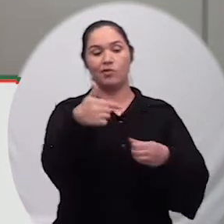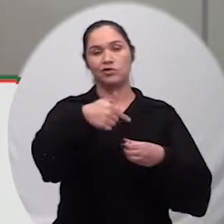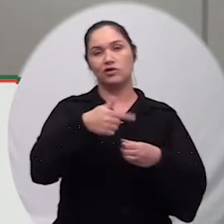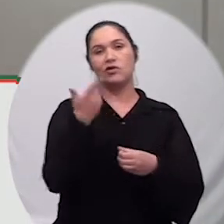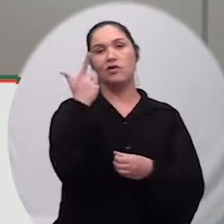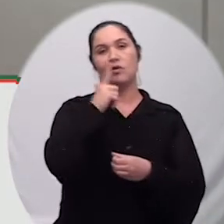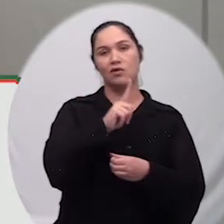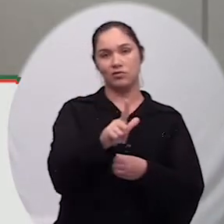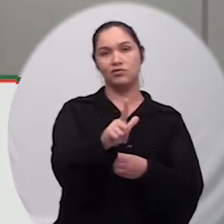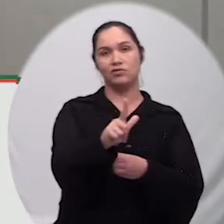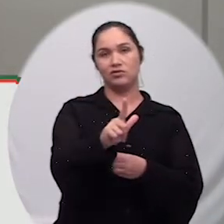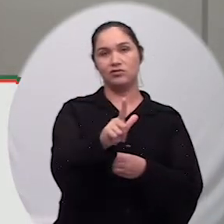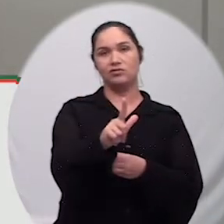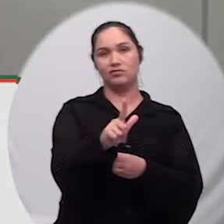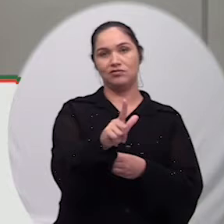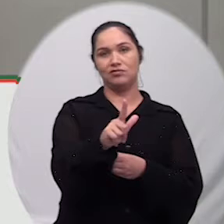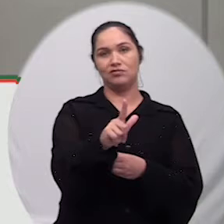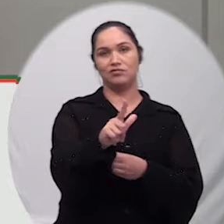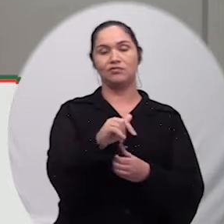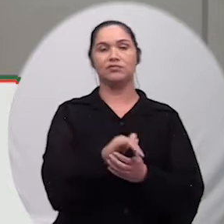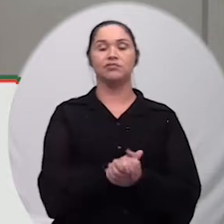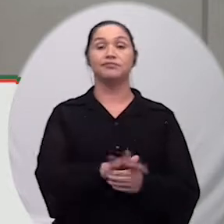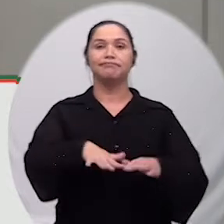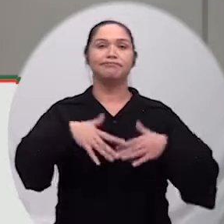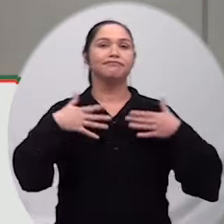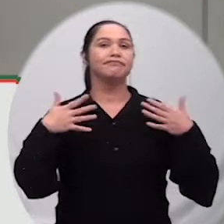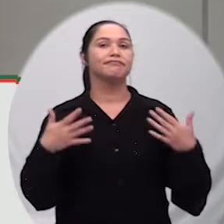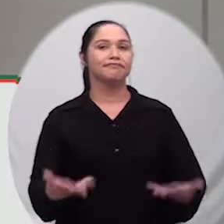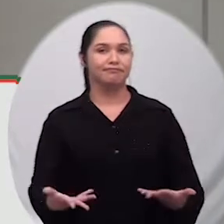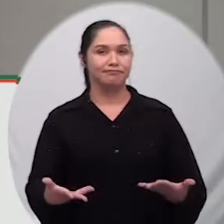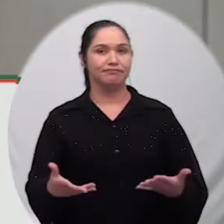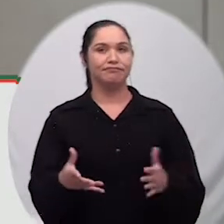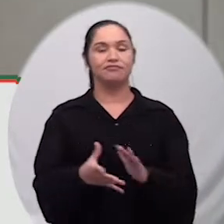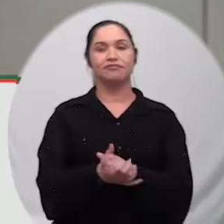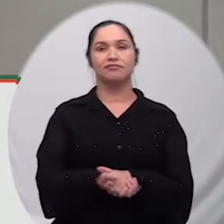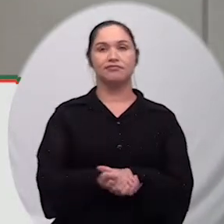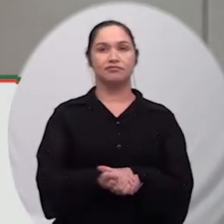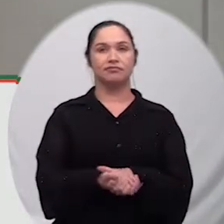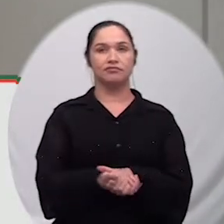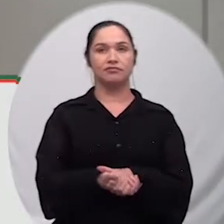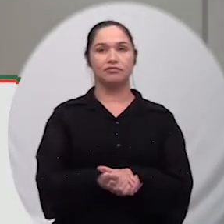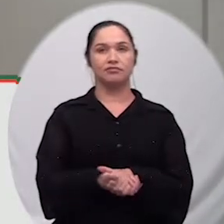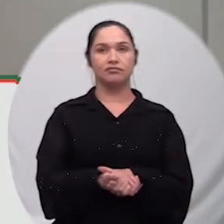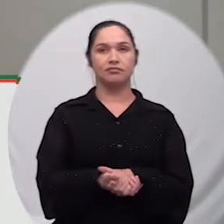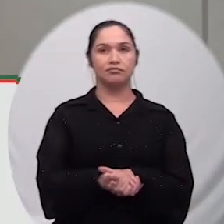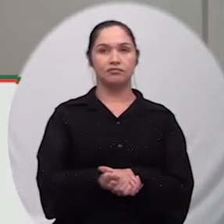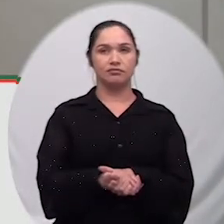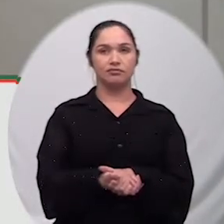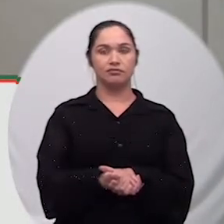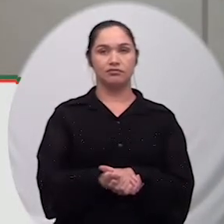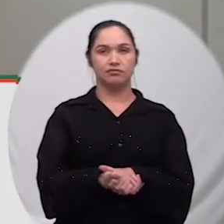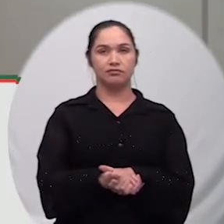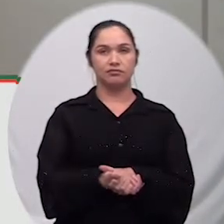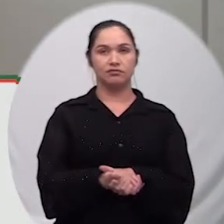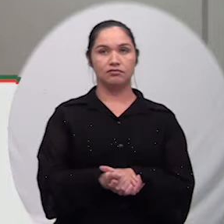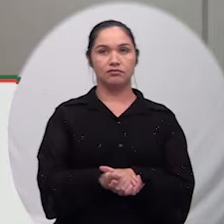de lucro abusivo, né? Então, essa nota, essa moção foi feita